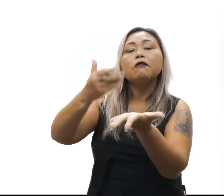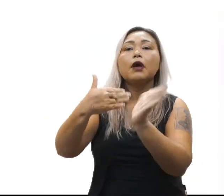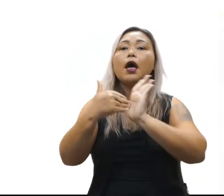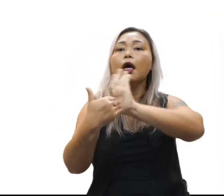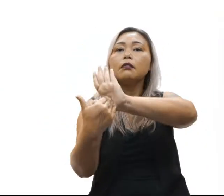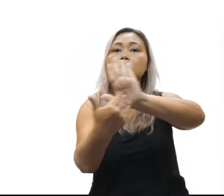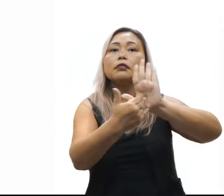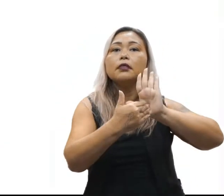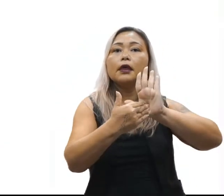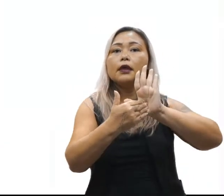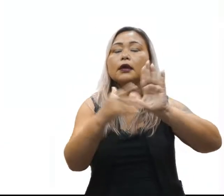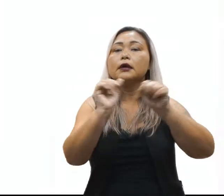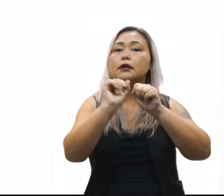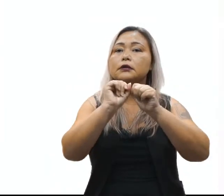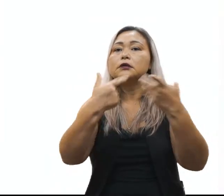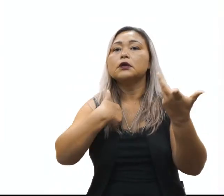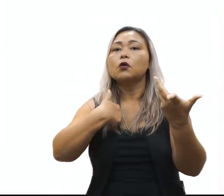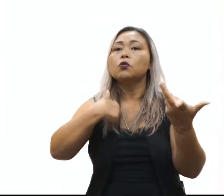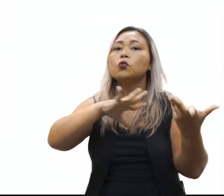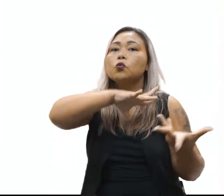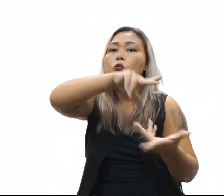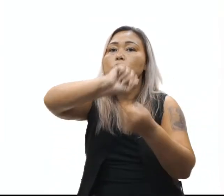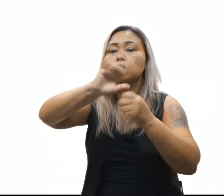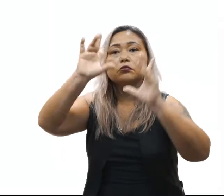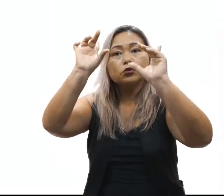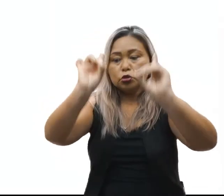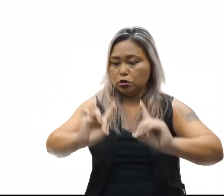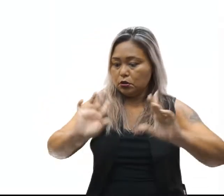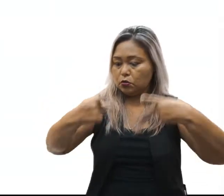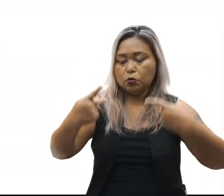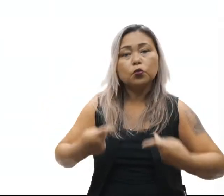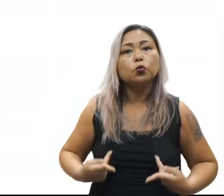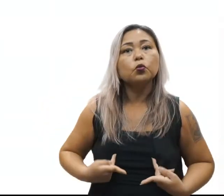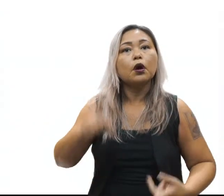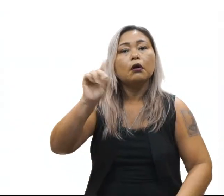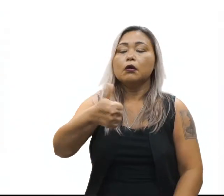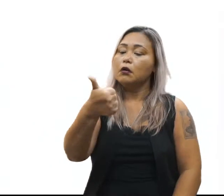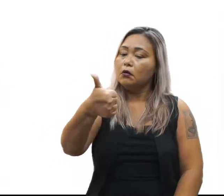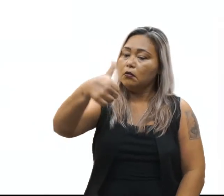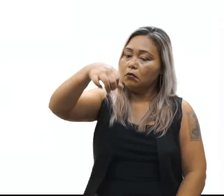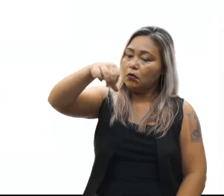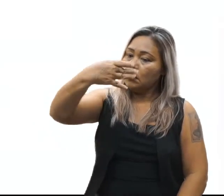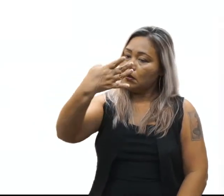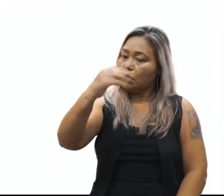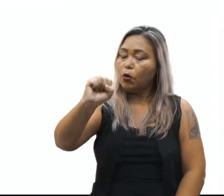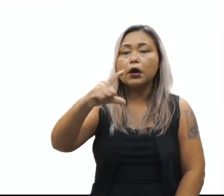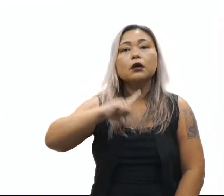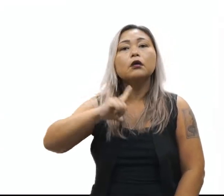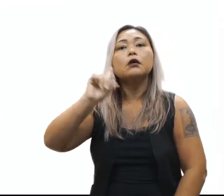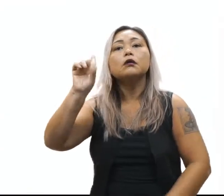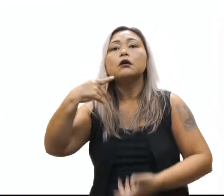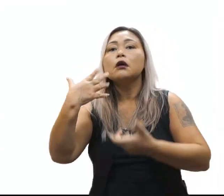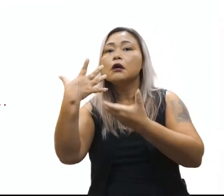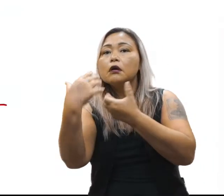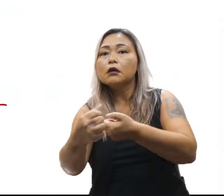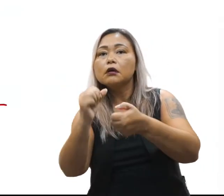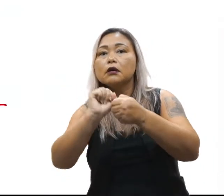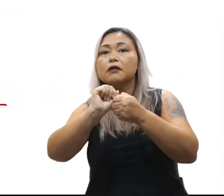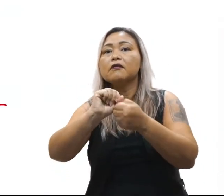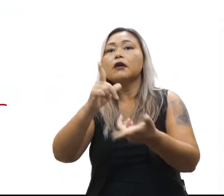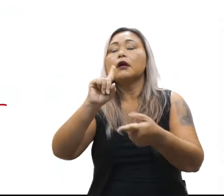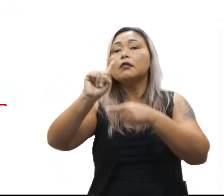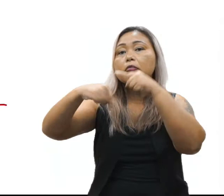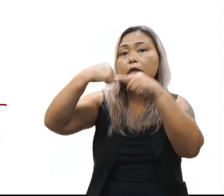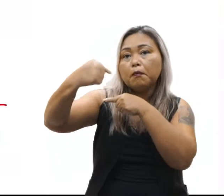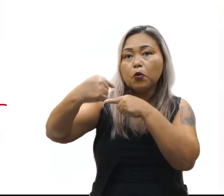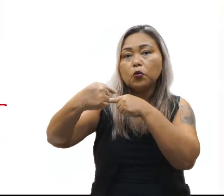Humanos, em 1948, que foi adotada pela Assembleia Geral das Nações Unidas após a